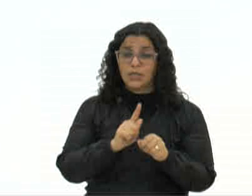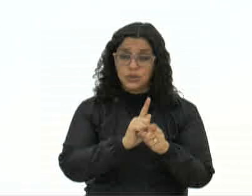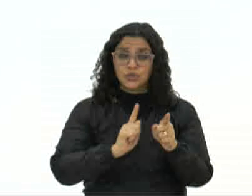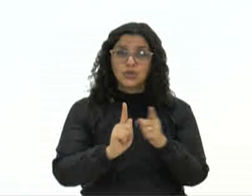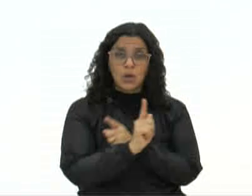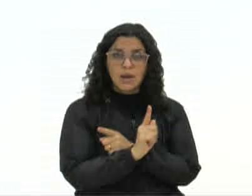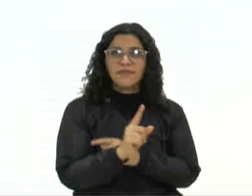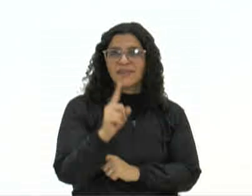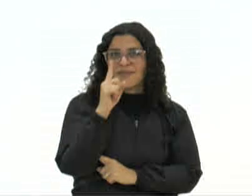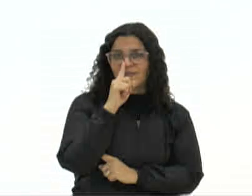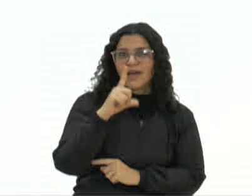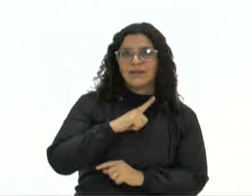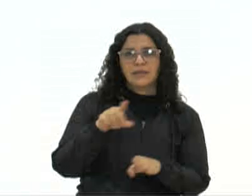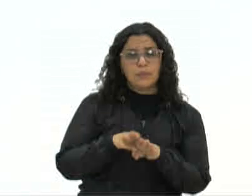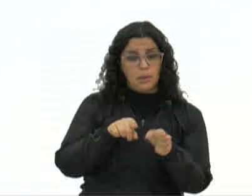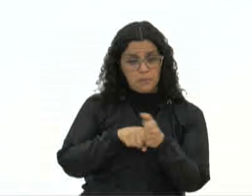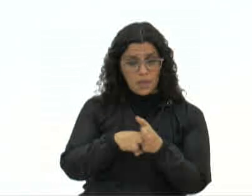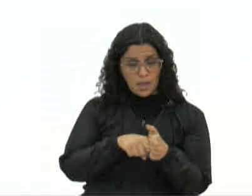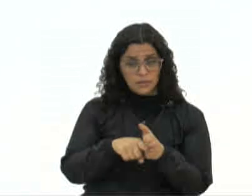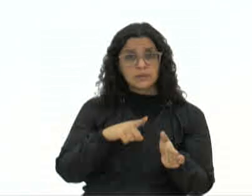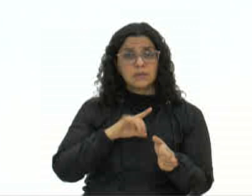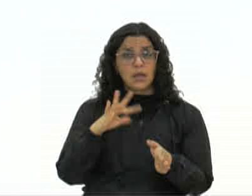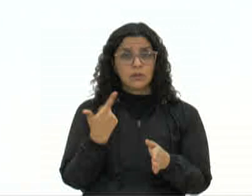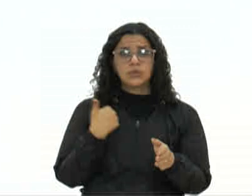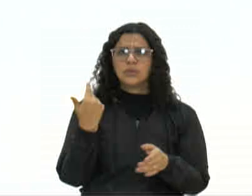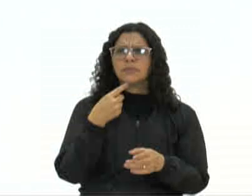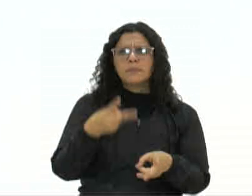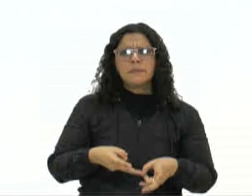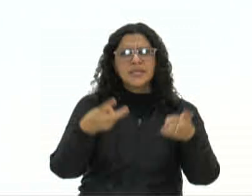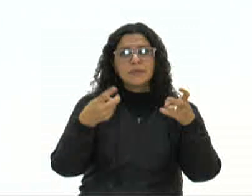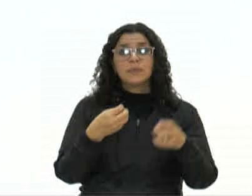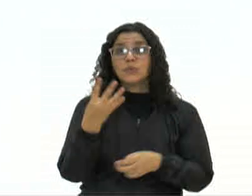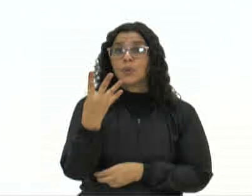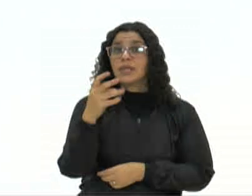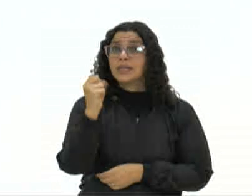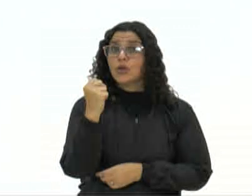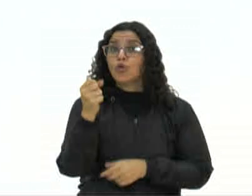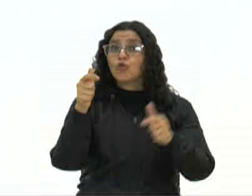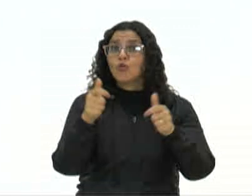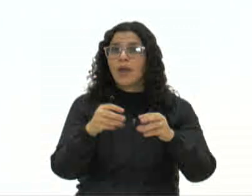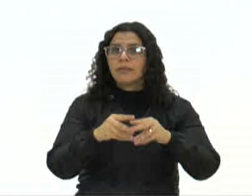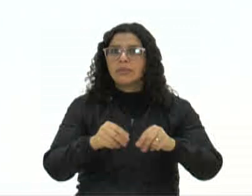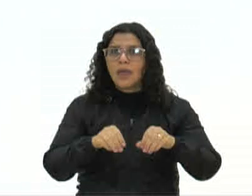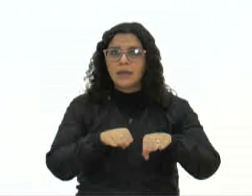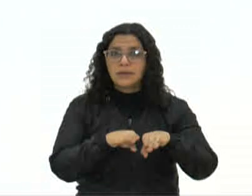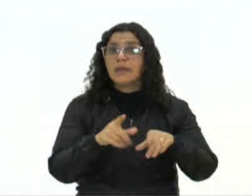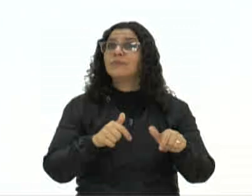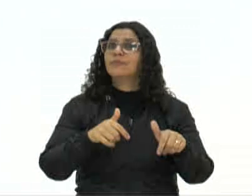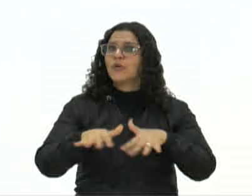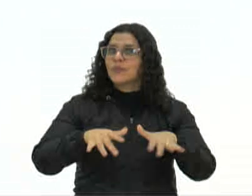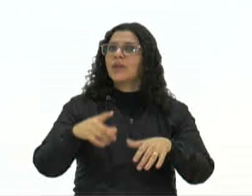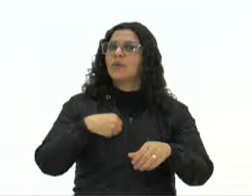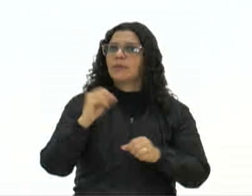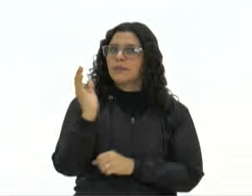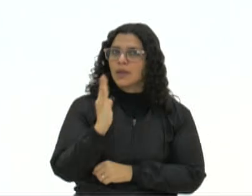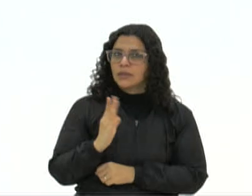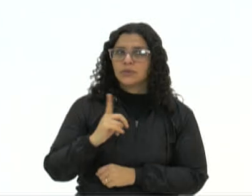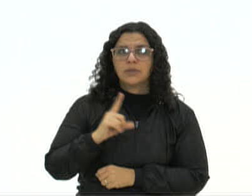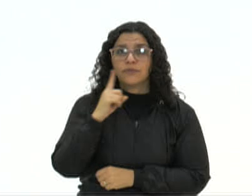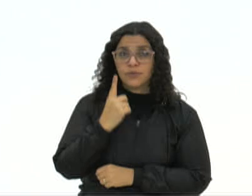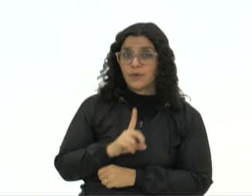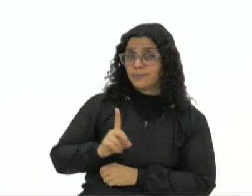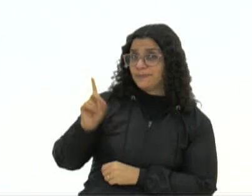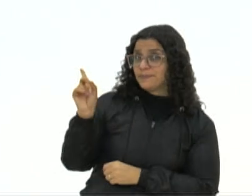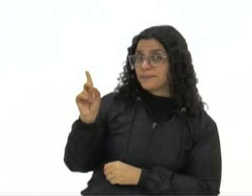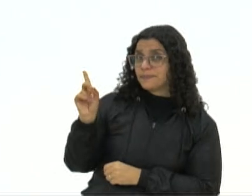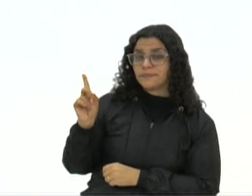geológicas. Foi feito um estudo recente que identificaram pelo menos 48 falhas geológicas no nosso território. Vamos dar uma olhadinha